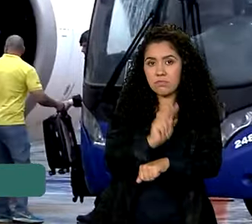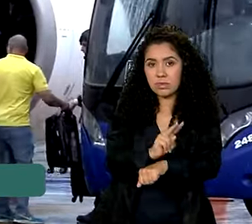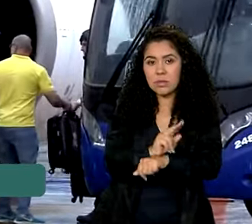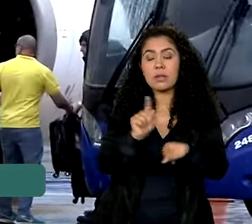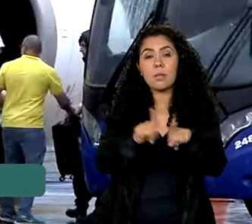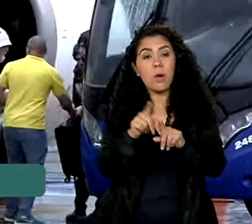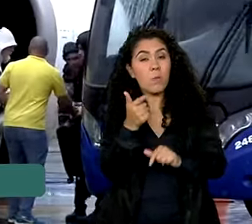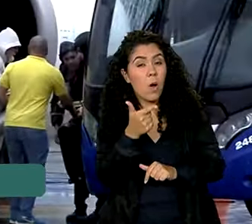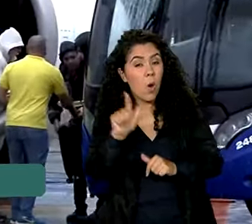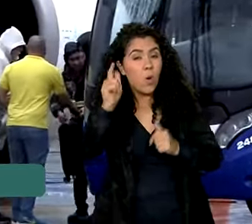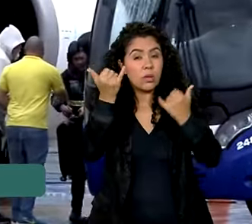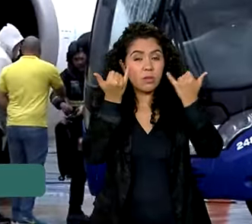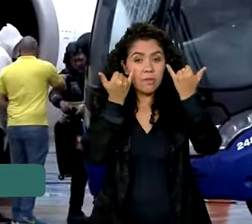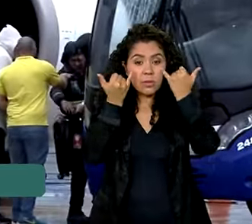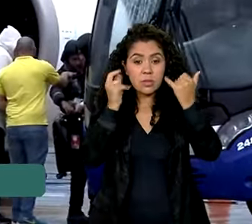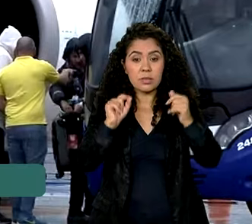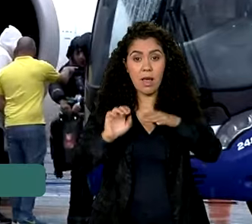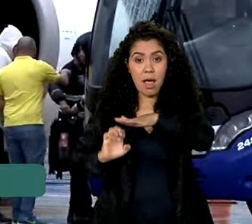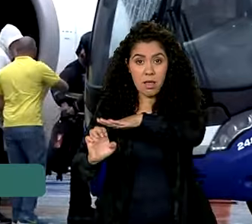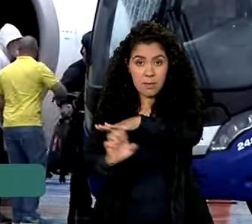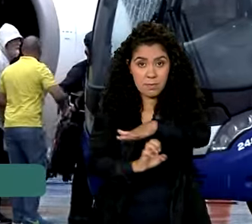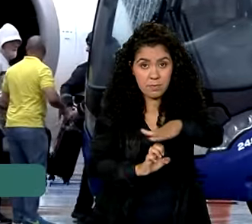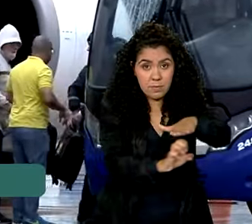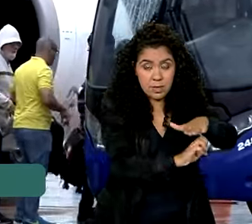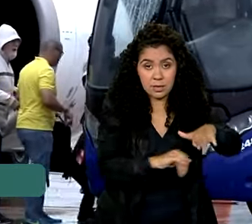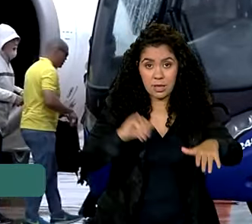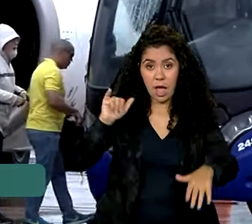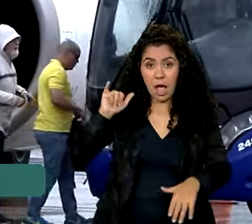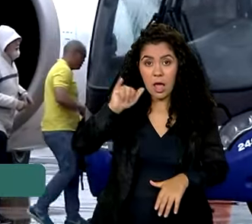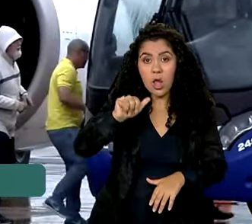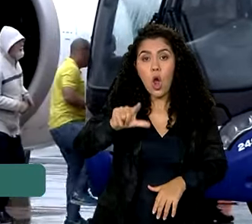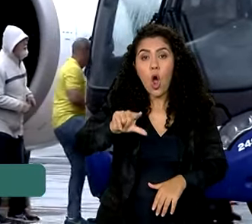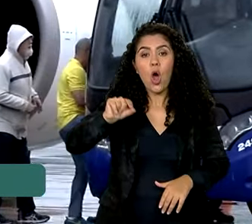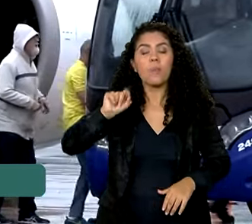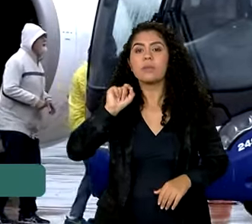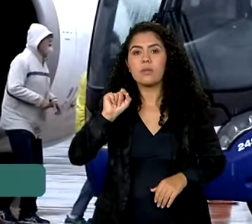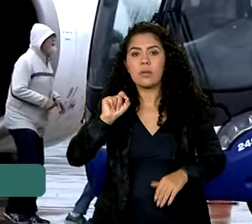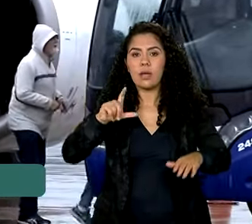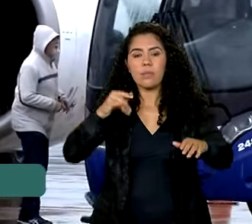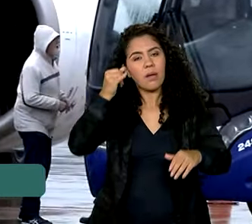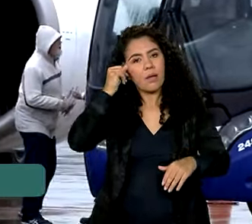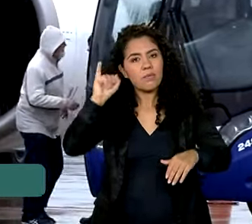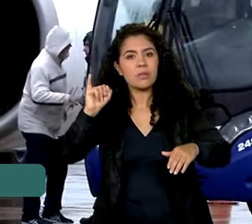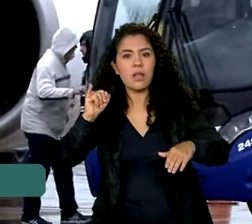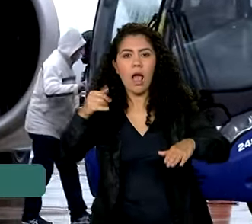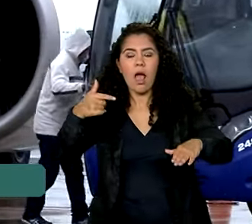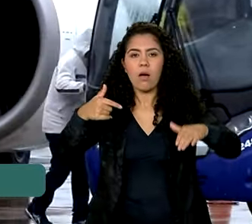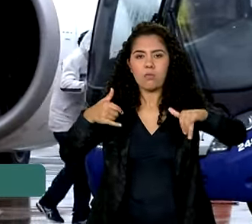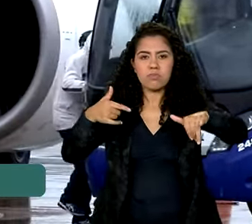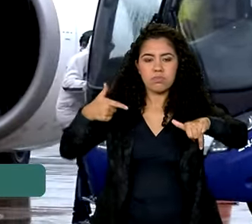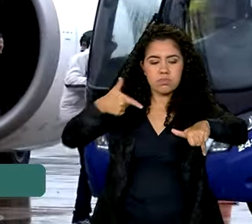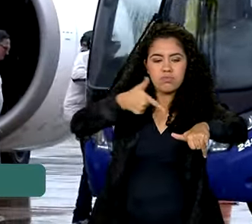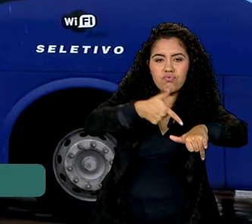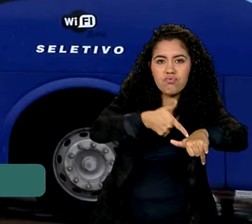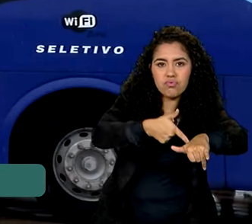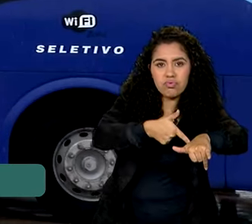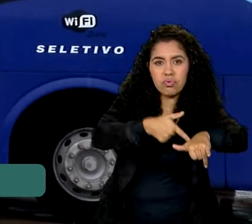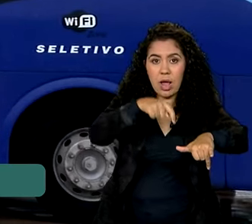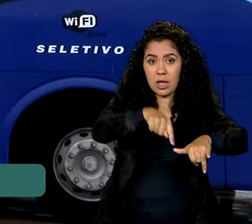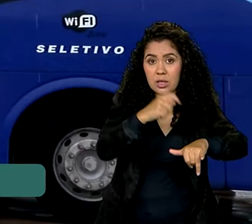outro detalhe. As companhias aéreas estão optando por não abastecer as aeronaves nos terminais da Malha Aérea